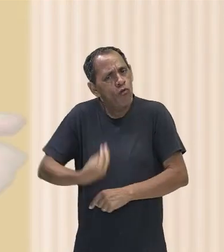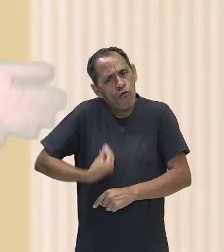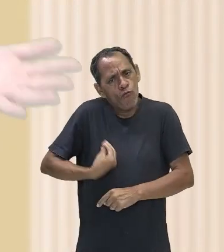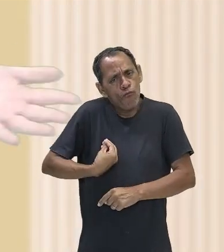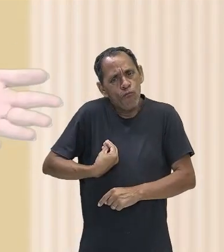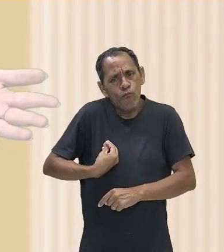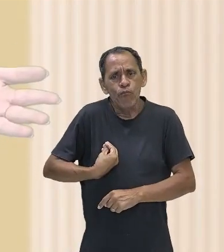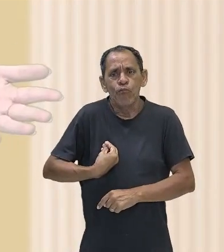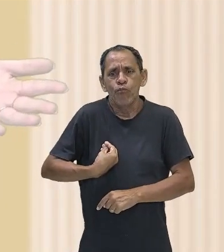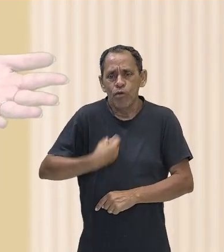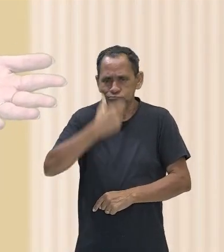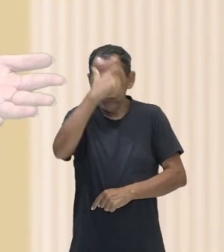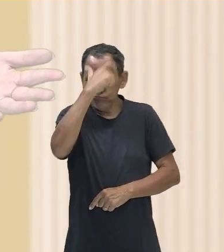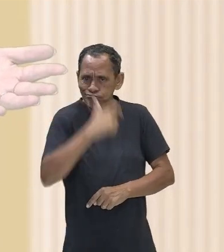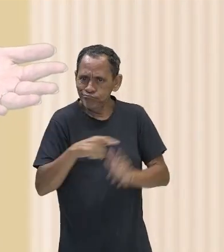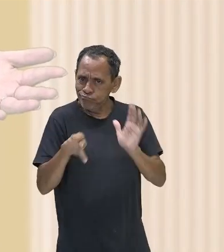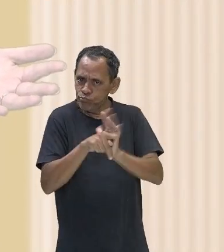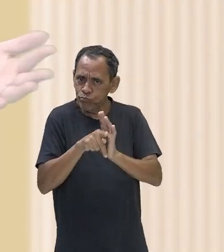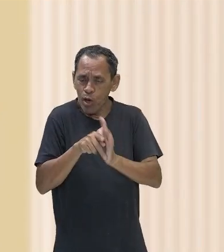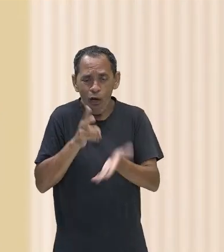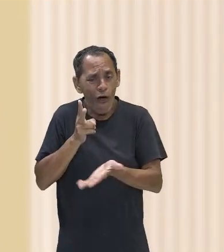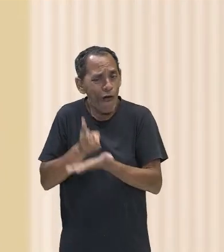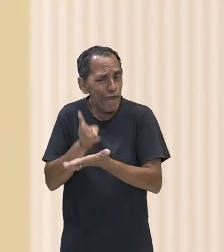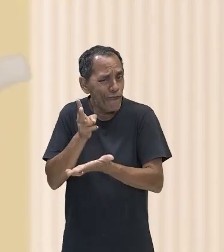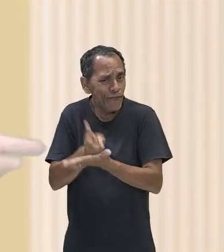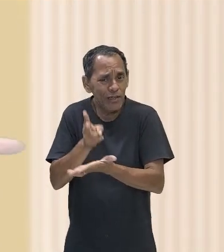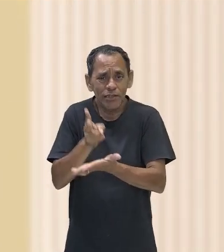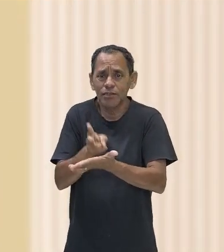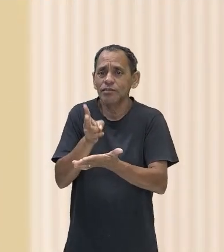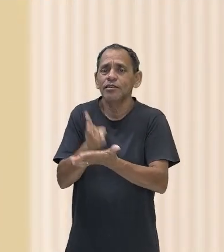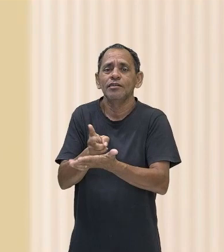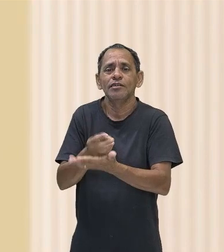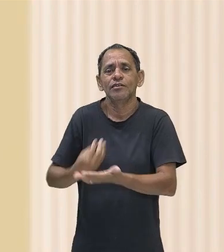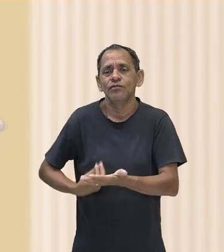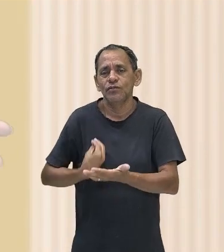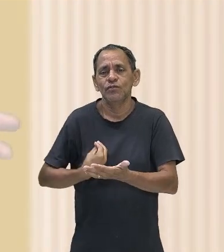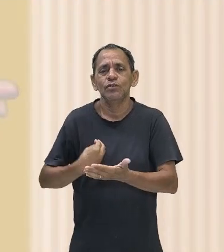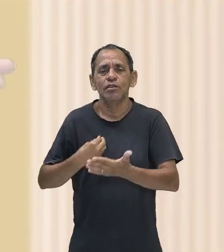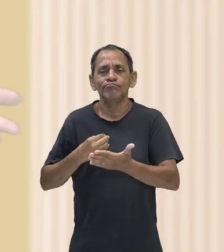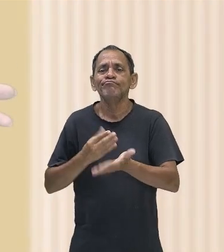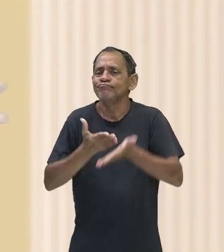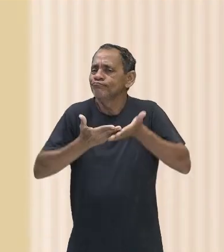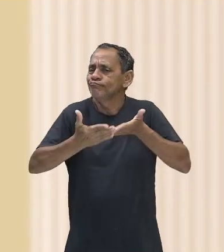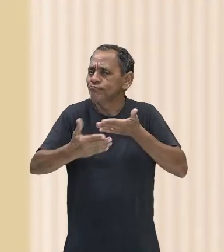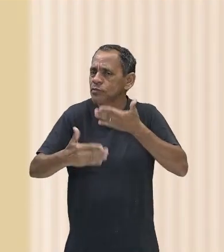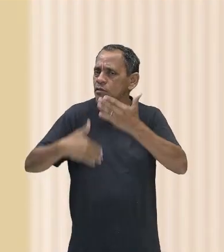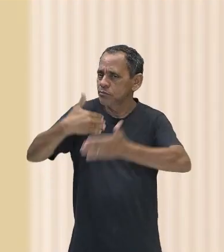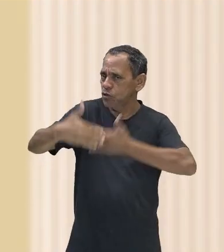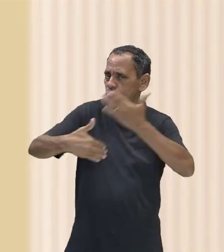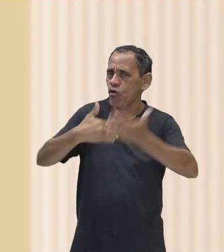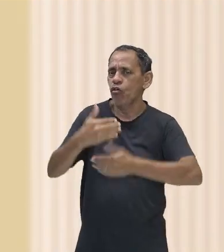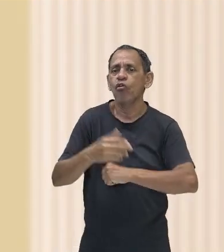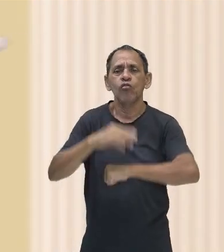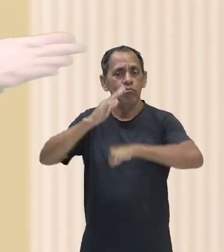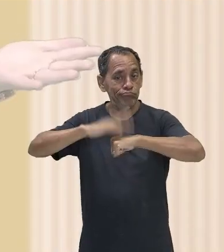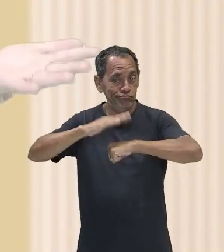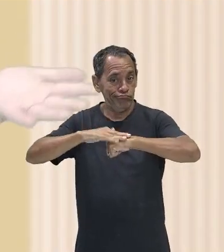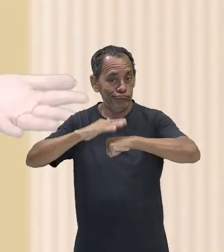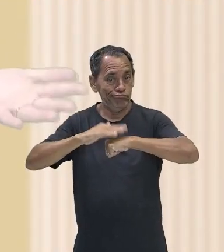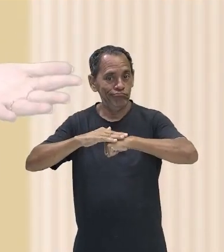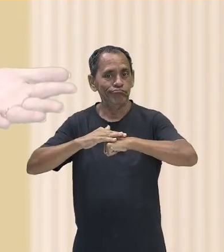mesmos por toda a vida. Então, começar a desenvolver a autoestima e o autocuidado é importante, porque